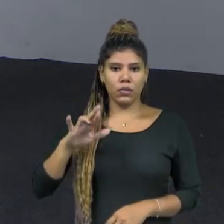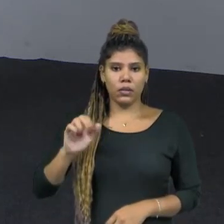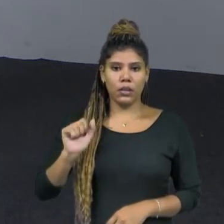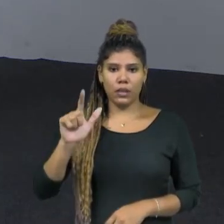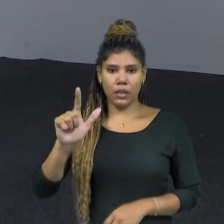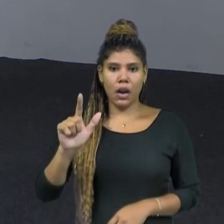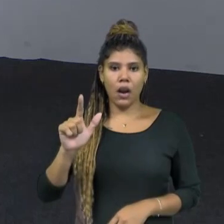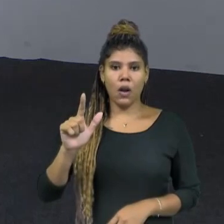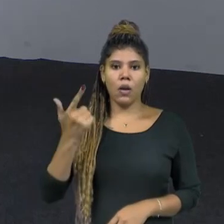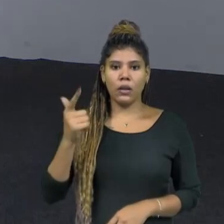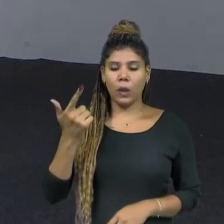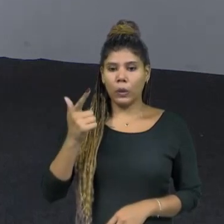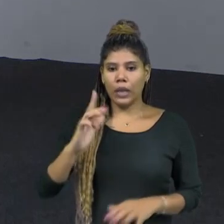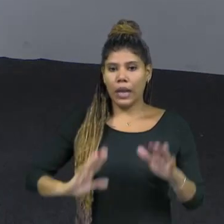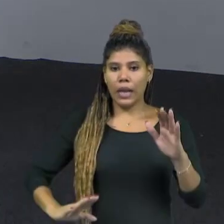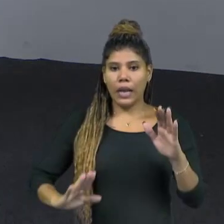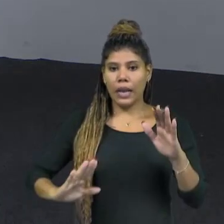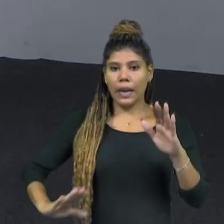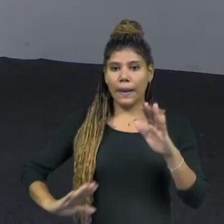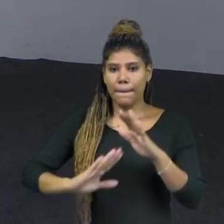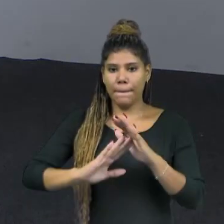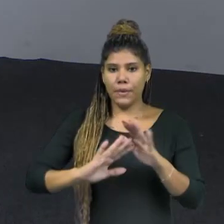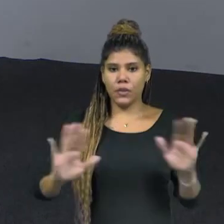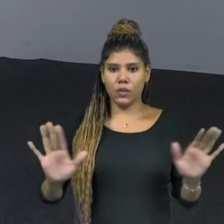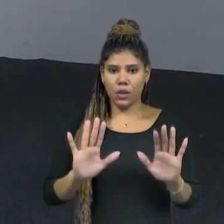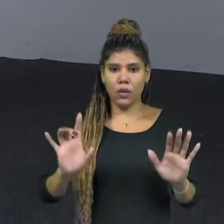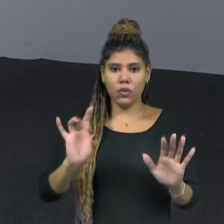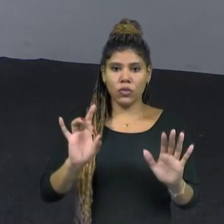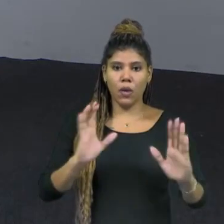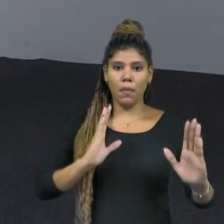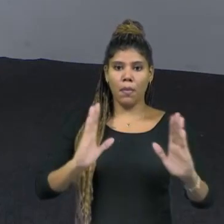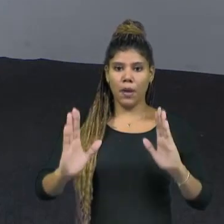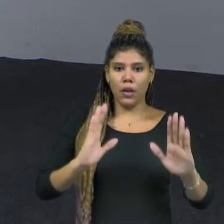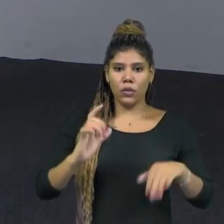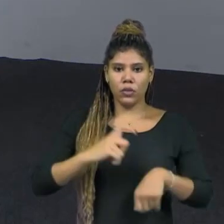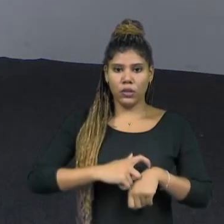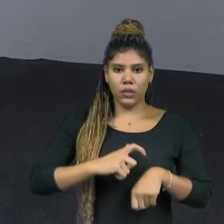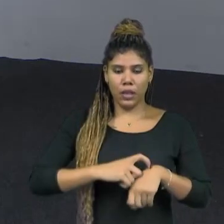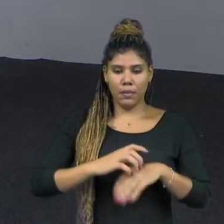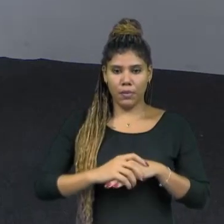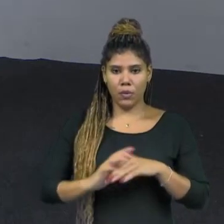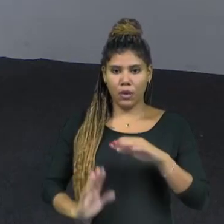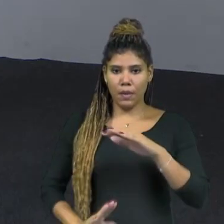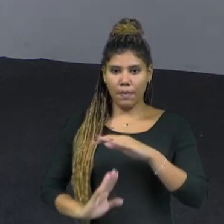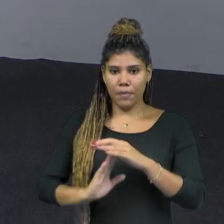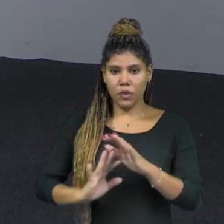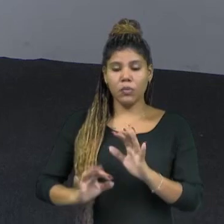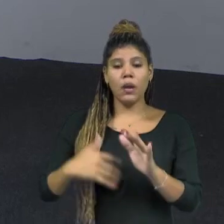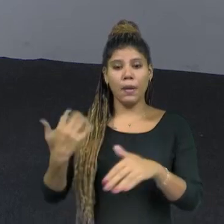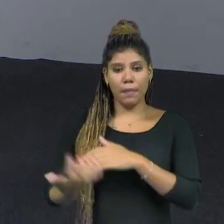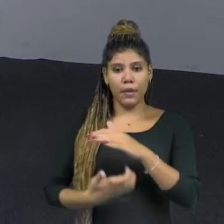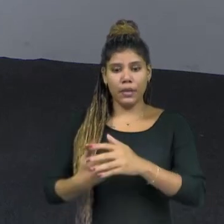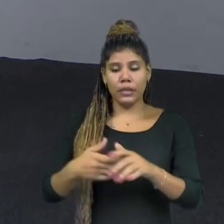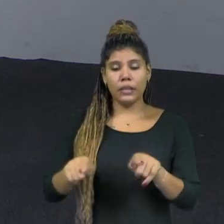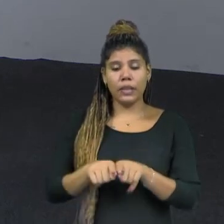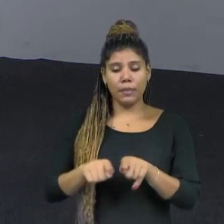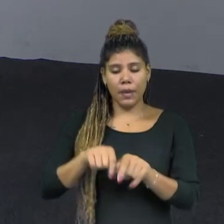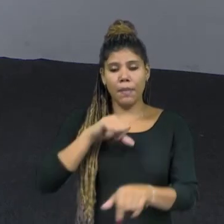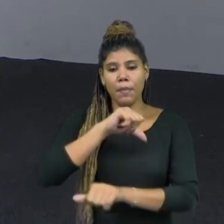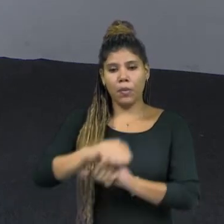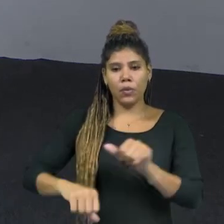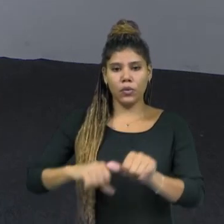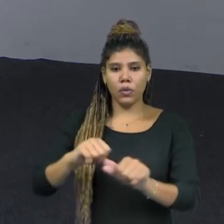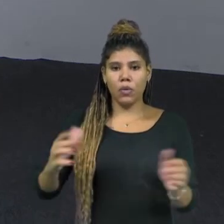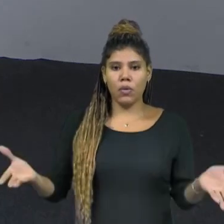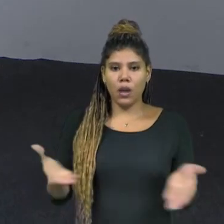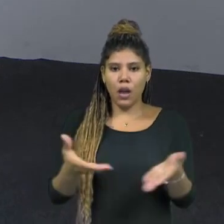limite por transação, mantendo apenas por período de tempo. Os limites para pessoas jurídicas também foram alterados e passam a ficar a